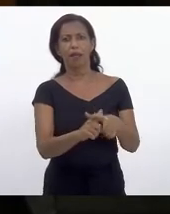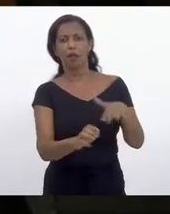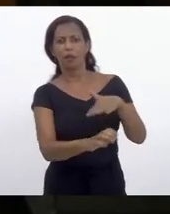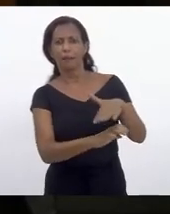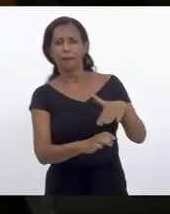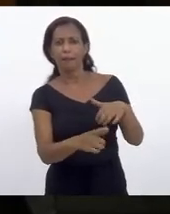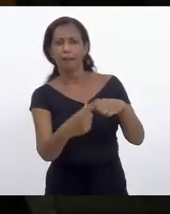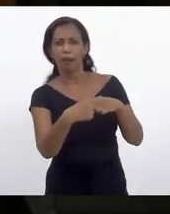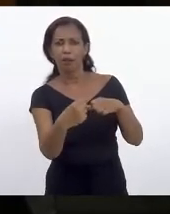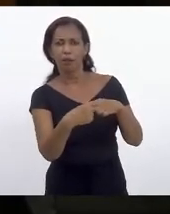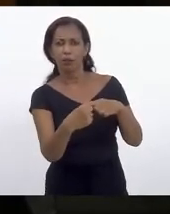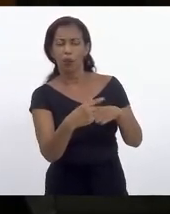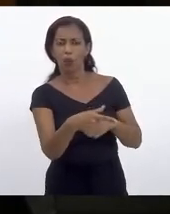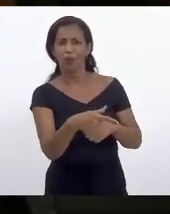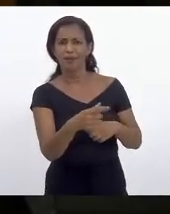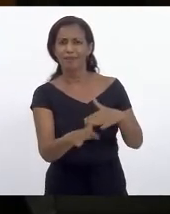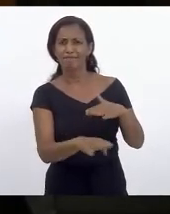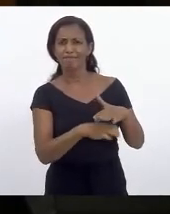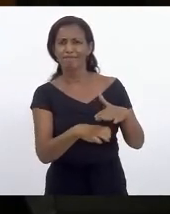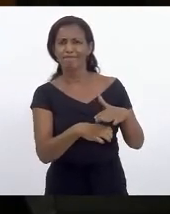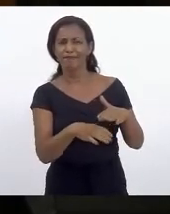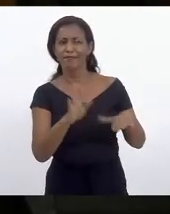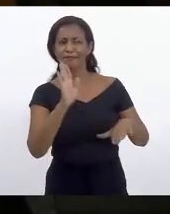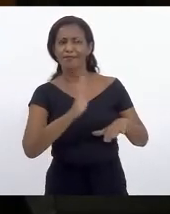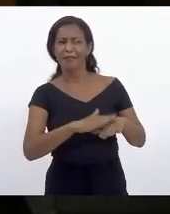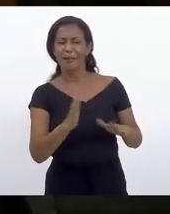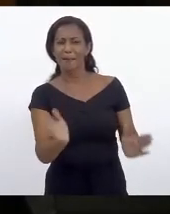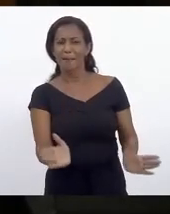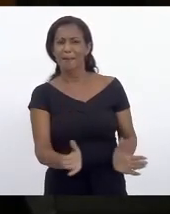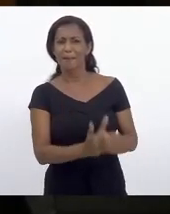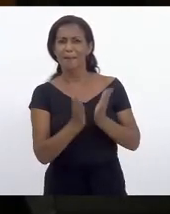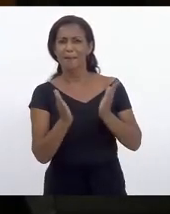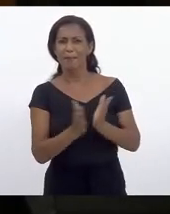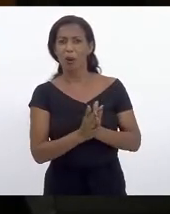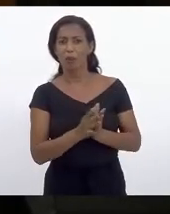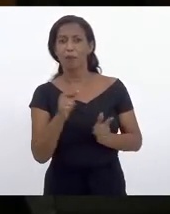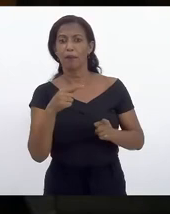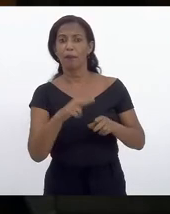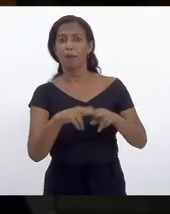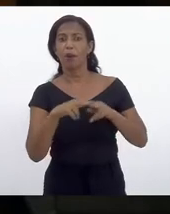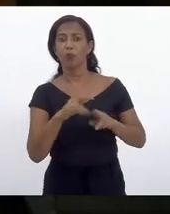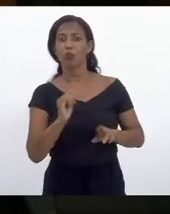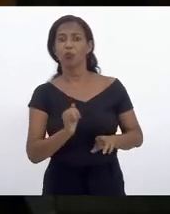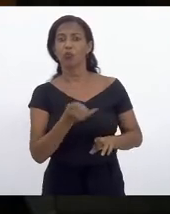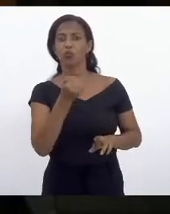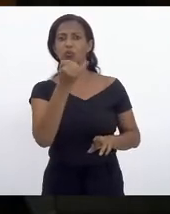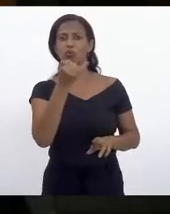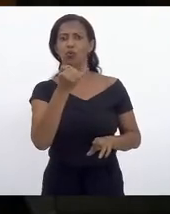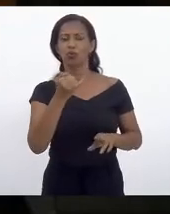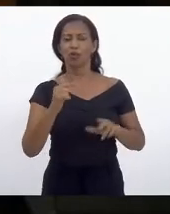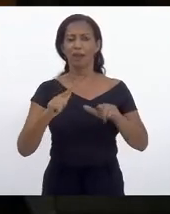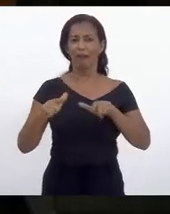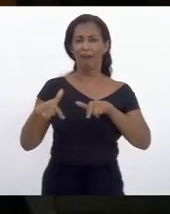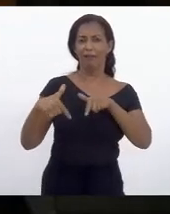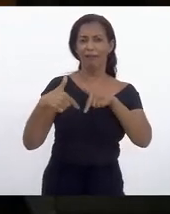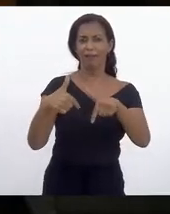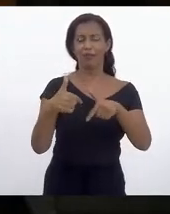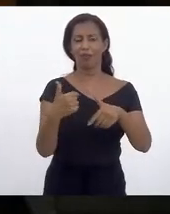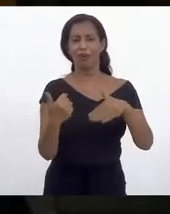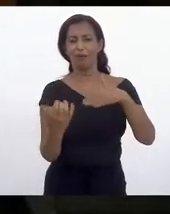empreendedores, ficam mais pobres, que são extorquidos com juros altos. E as ações dessas pequenas